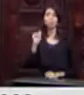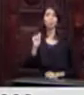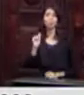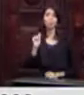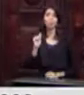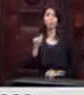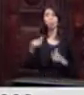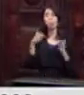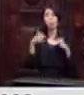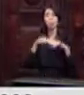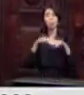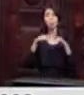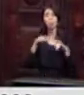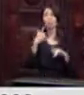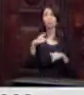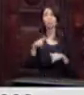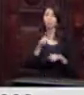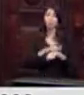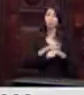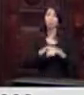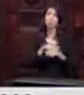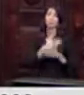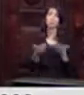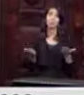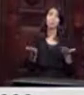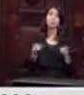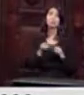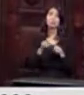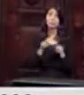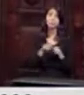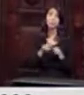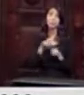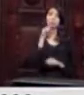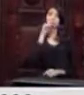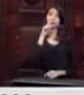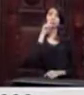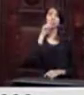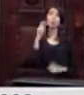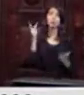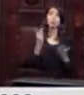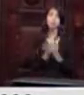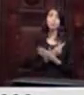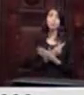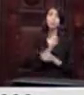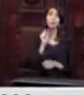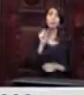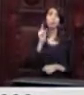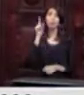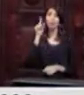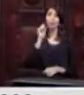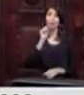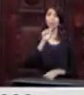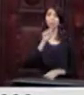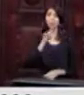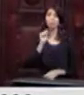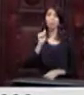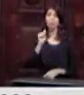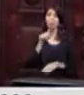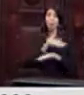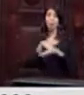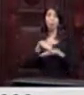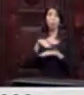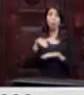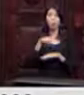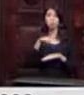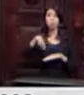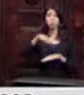outros mercados, eu não vou perder tempo e risco tendo que descer uma serra, tendo que transportar